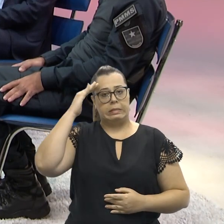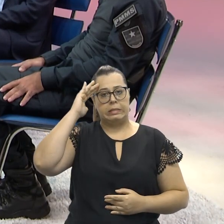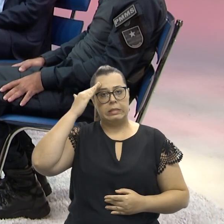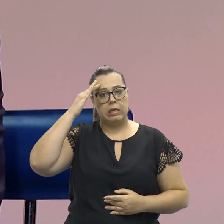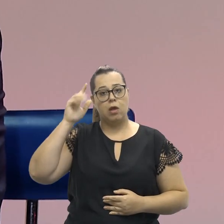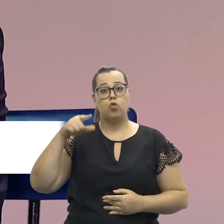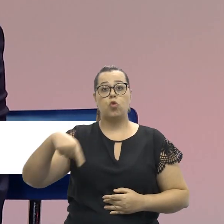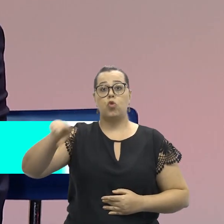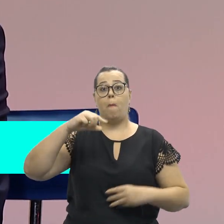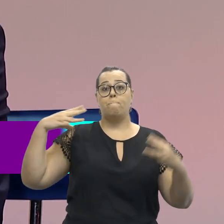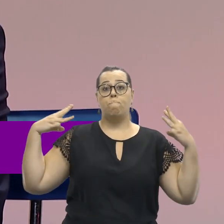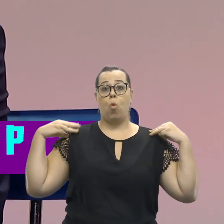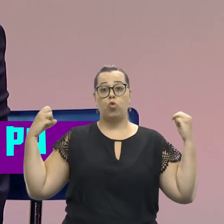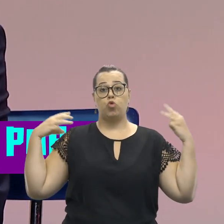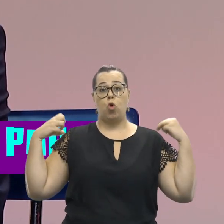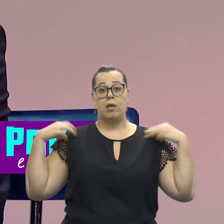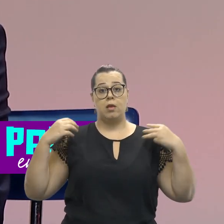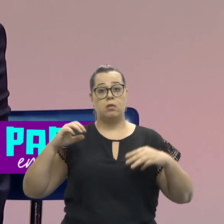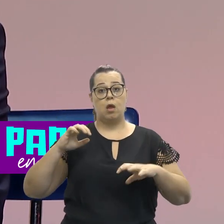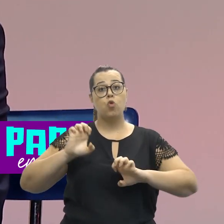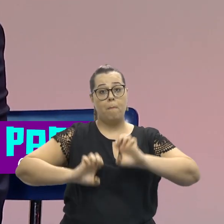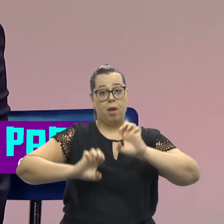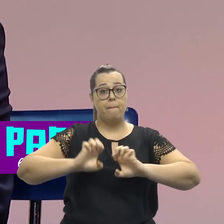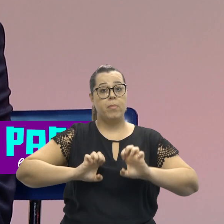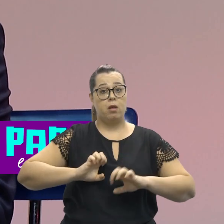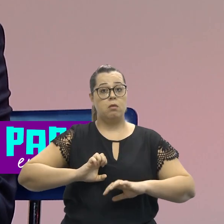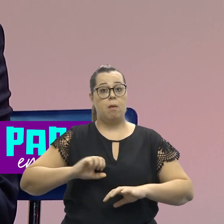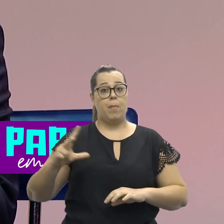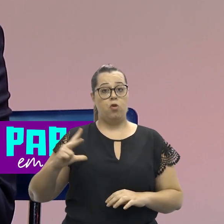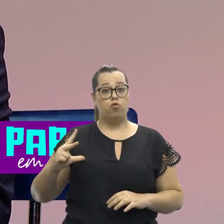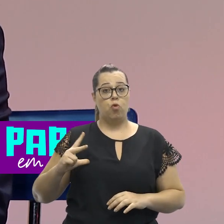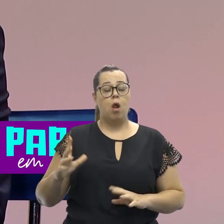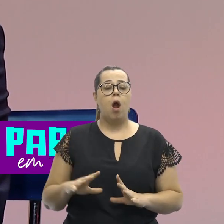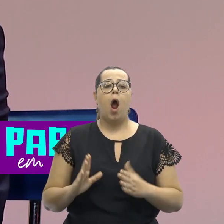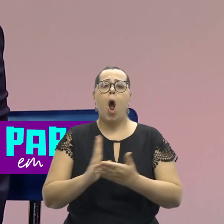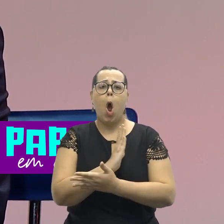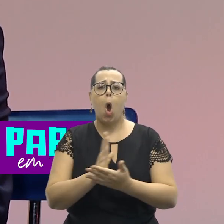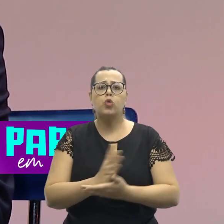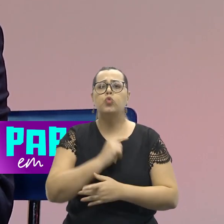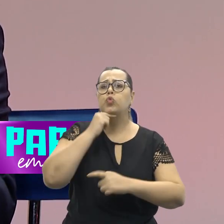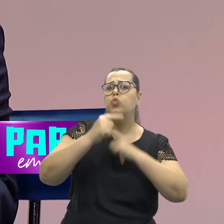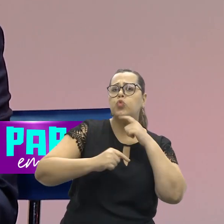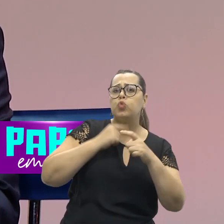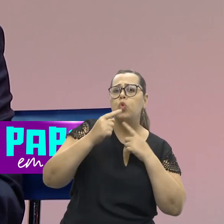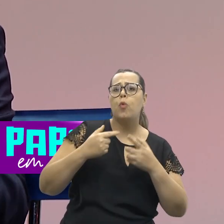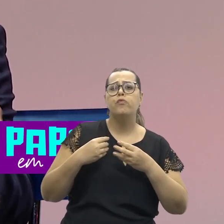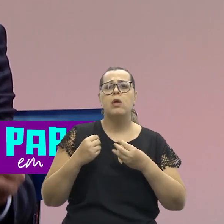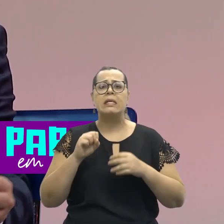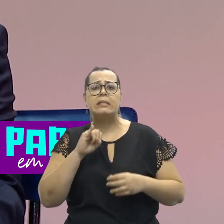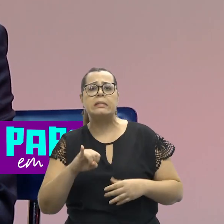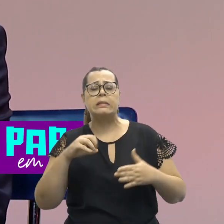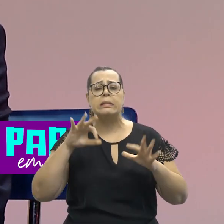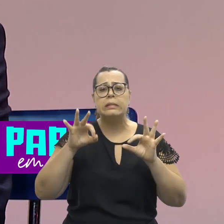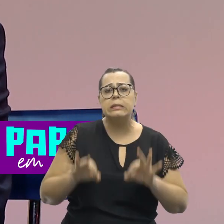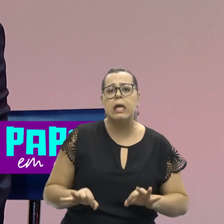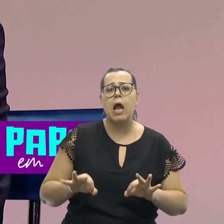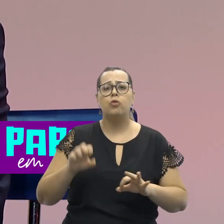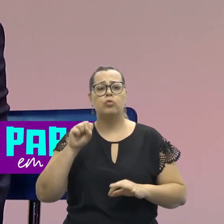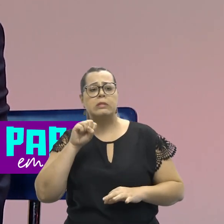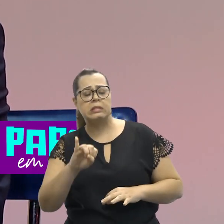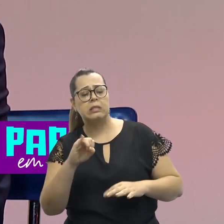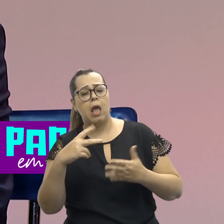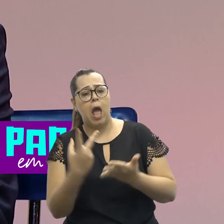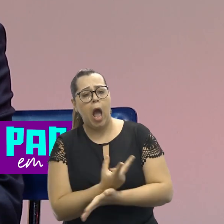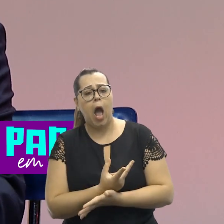de motoristas, né? São profissionais dessa área, e muitos dos quais tinham dúvida na própria conduta, na questão de como